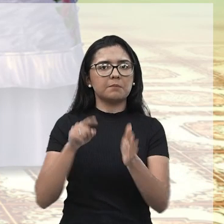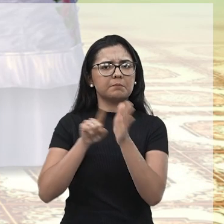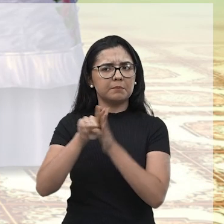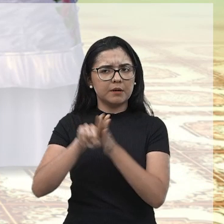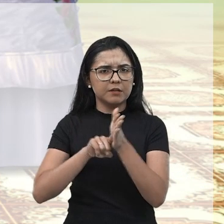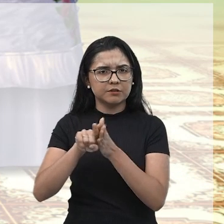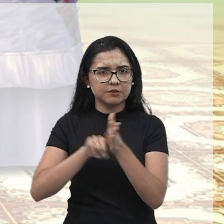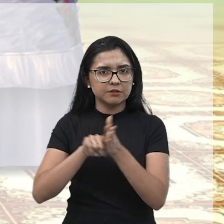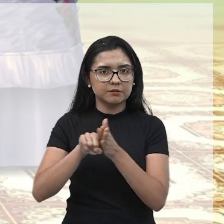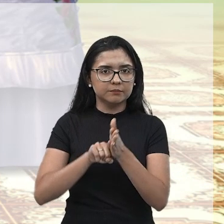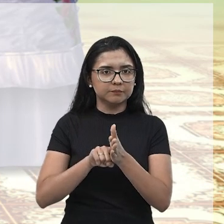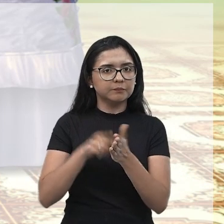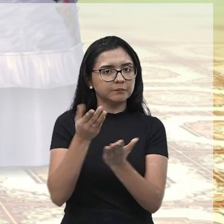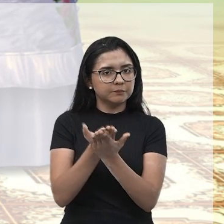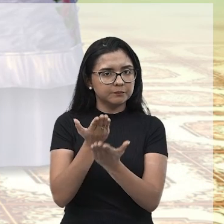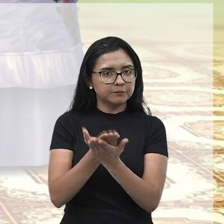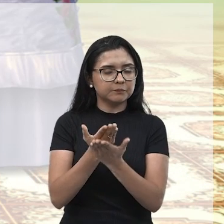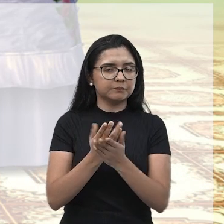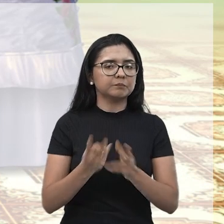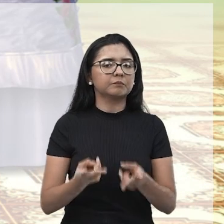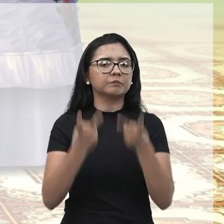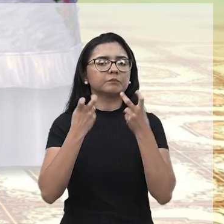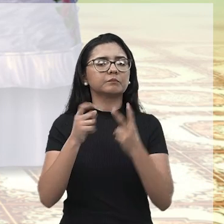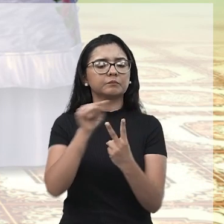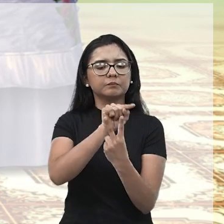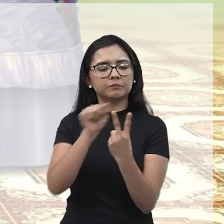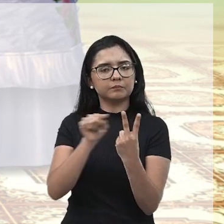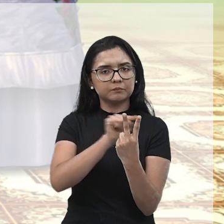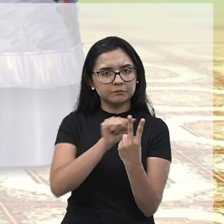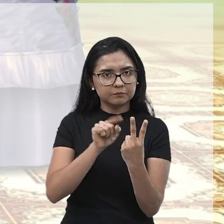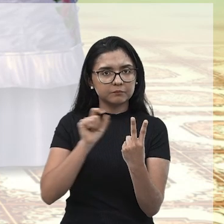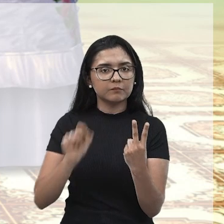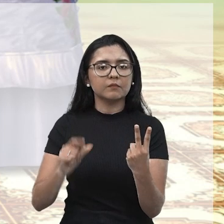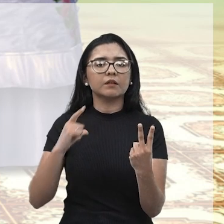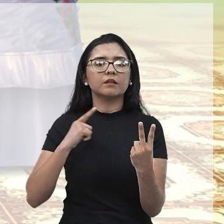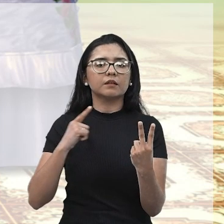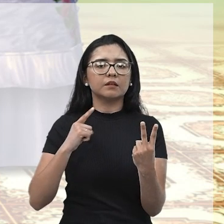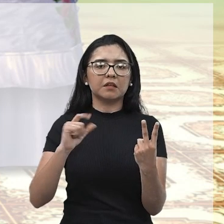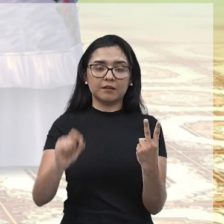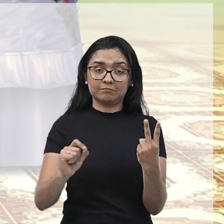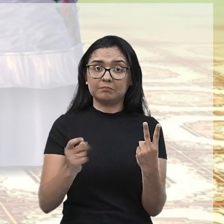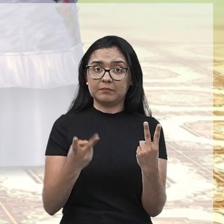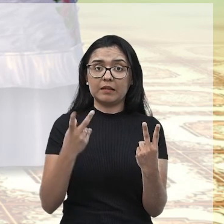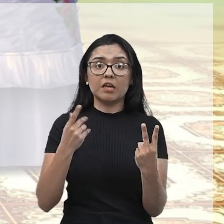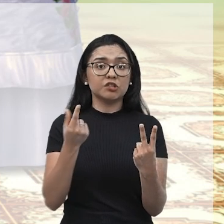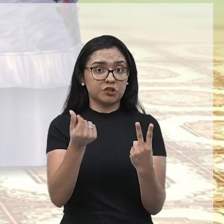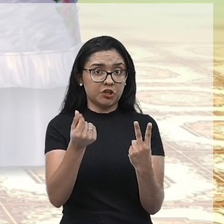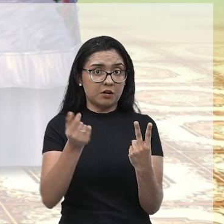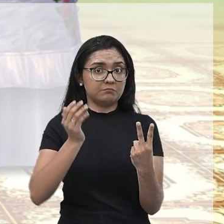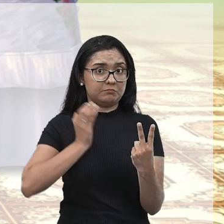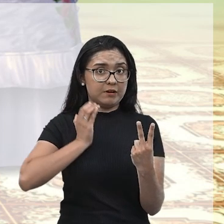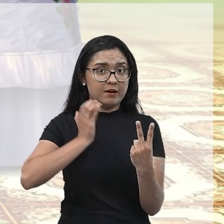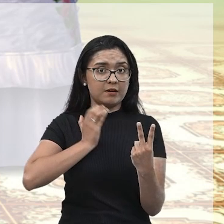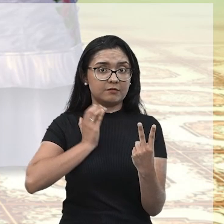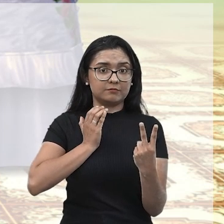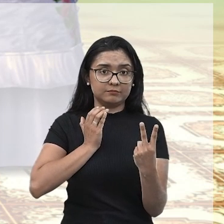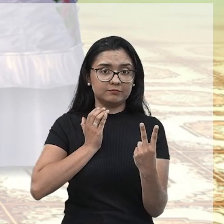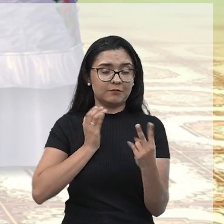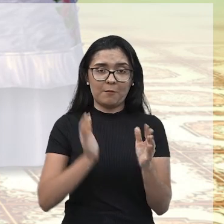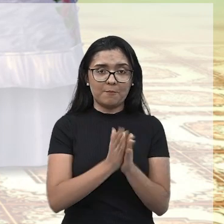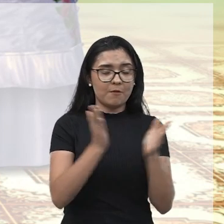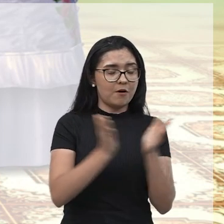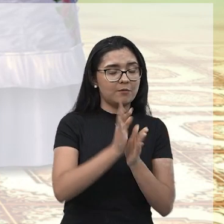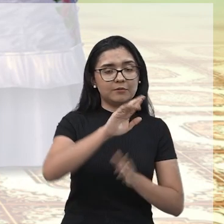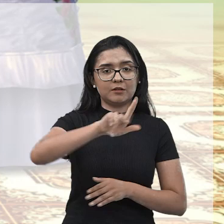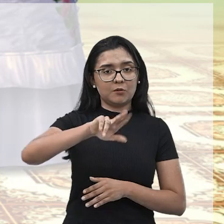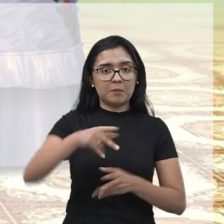pesquisa. Vocês podem ver que esses dois personagens, eles têm recursos financeiros, eles não são simples. Olha a vestimenta